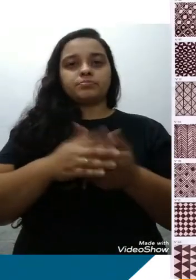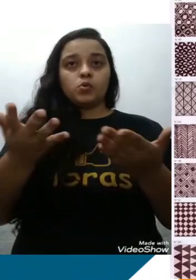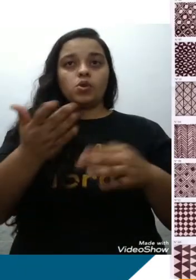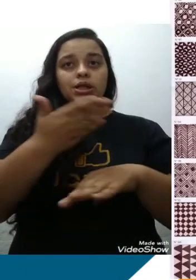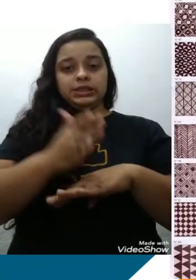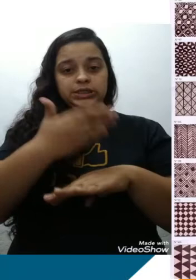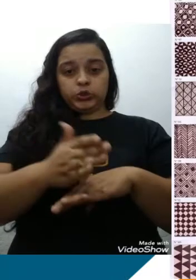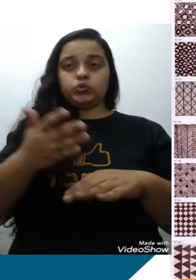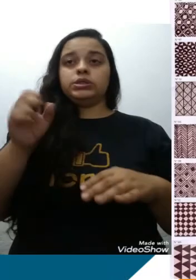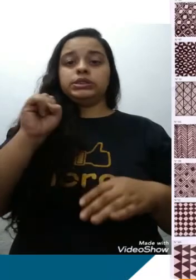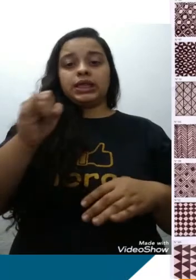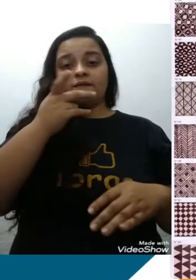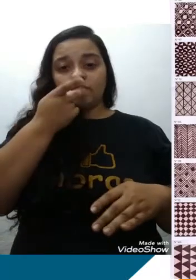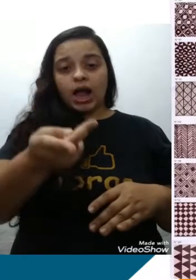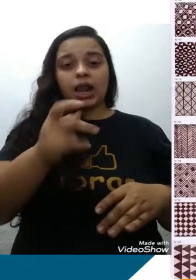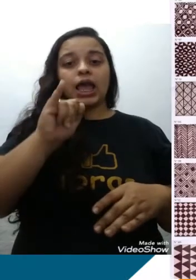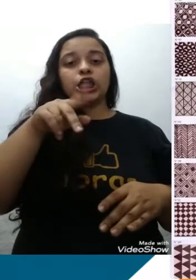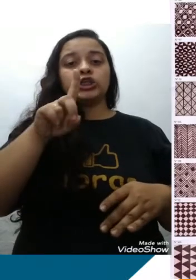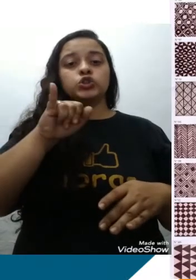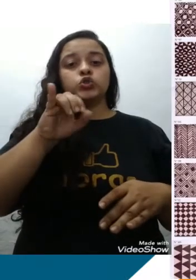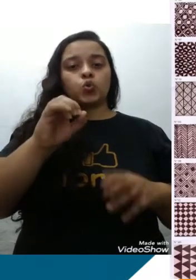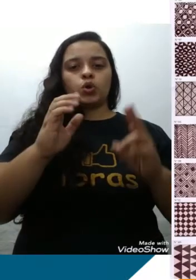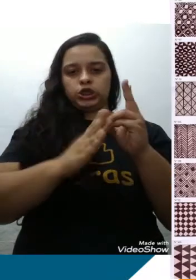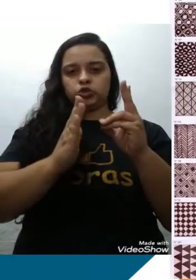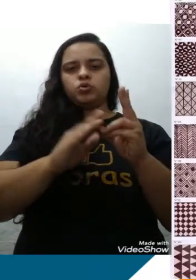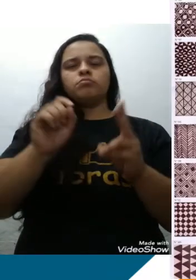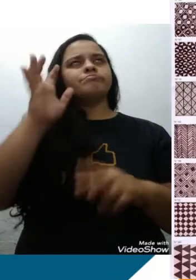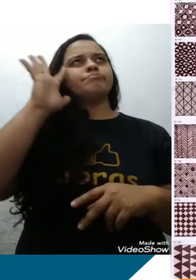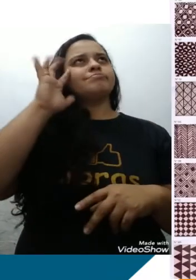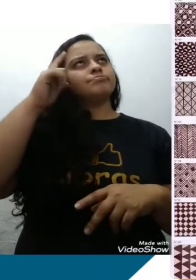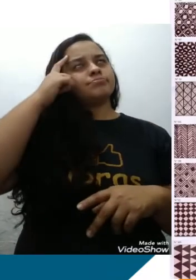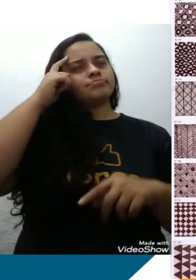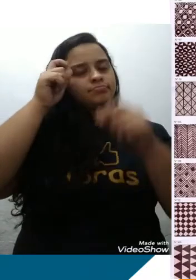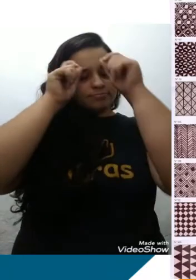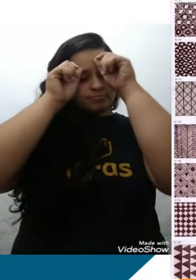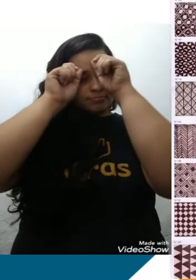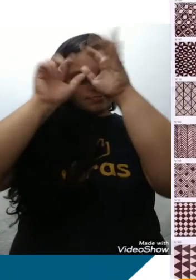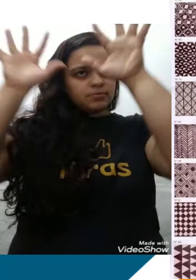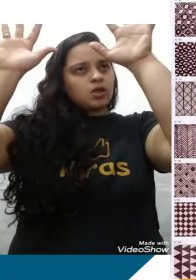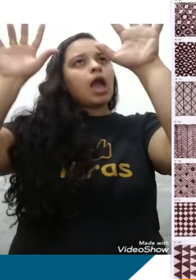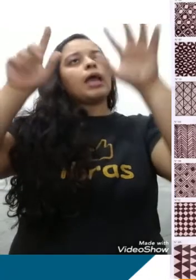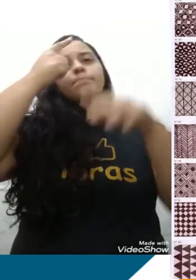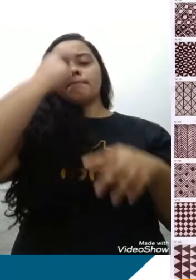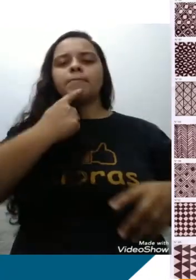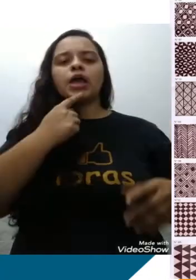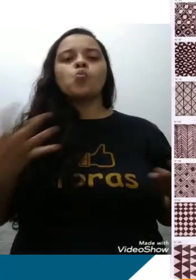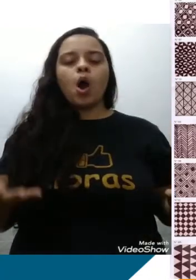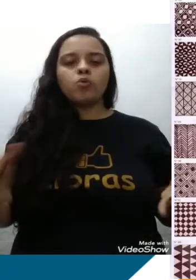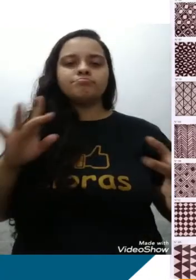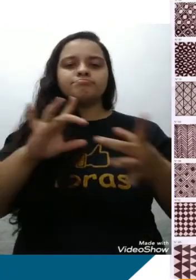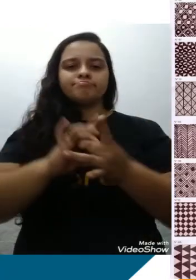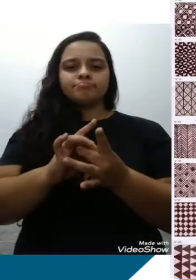Vamos fazer um pequeno exercício aqui. Quando a gente fala em índio, qual é a imagem que vem à cabeça de vocês? Sejam bem sinceros,